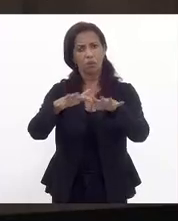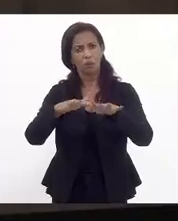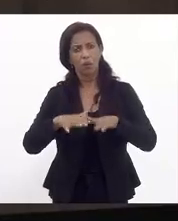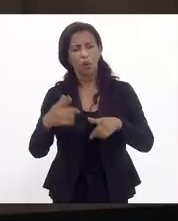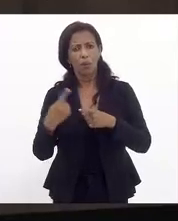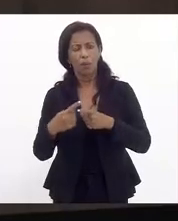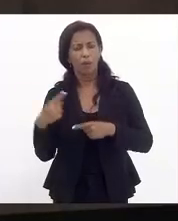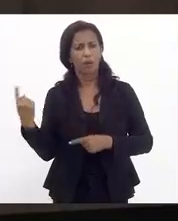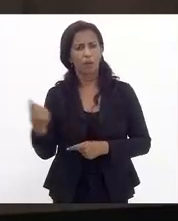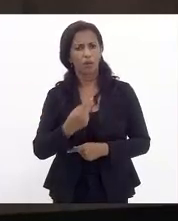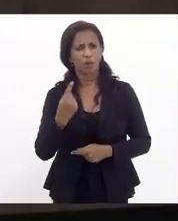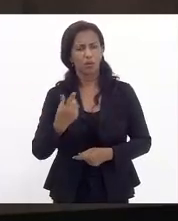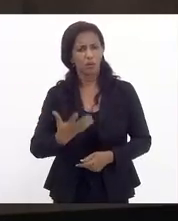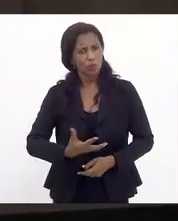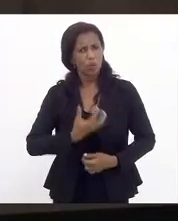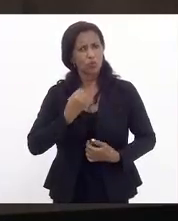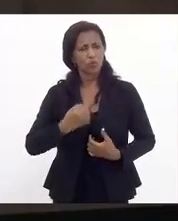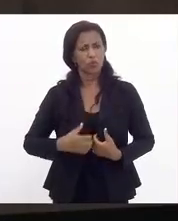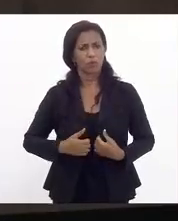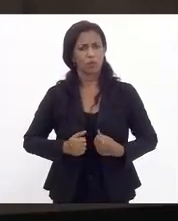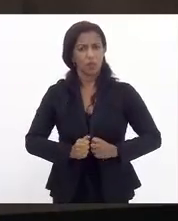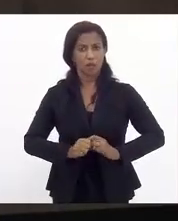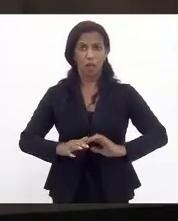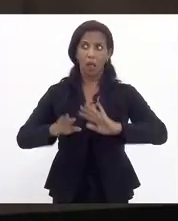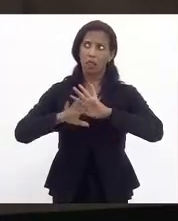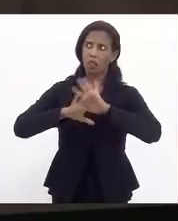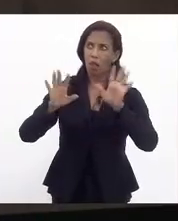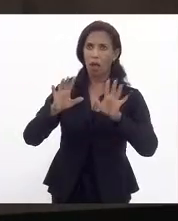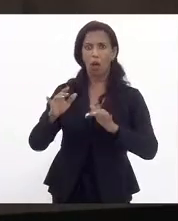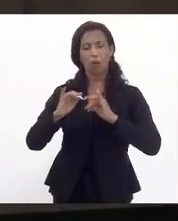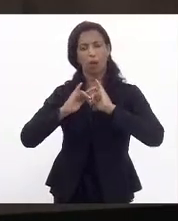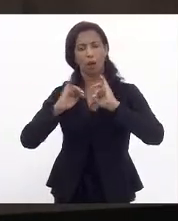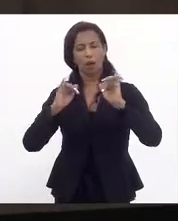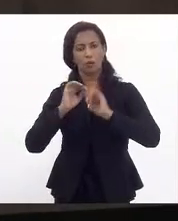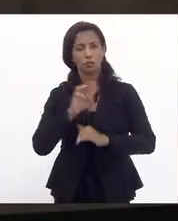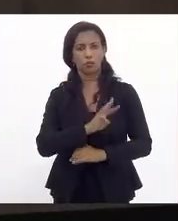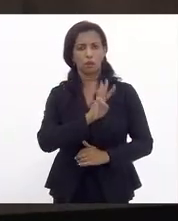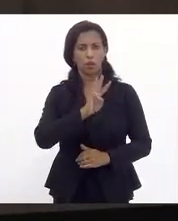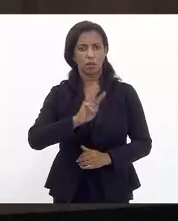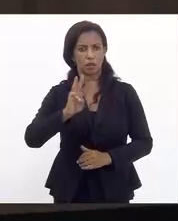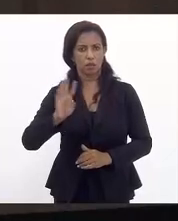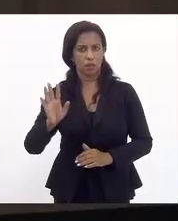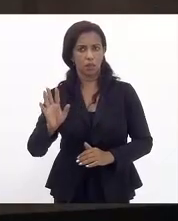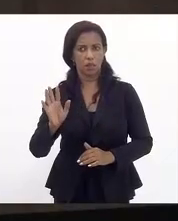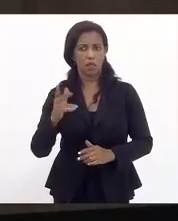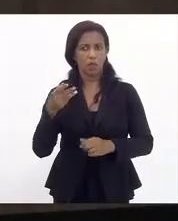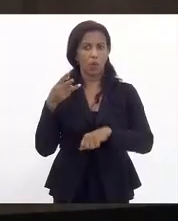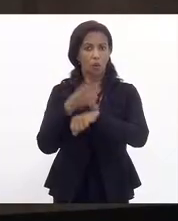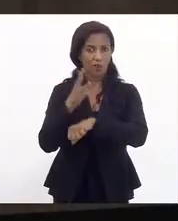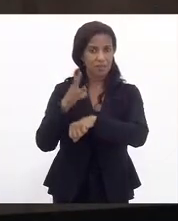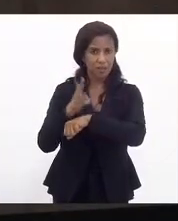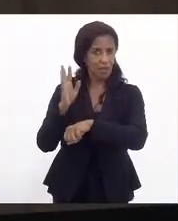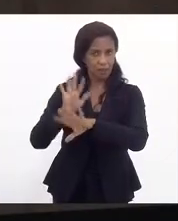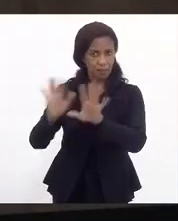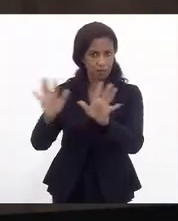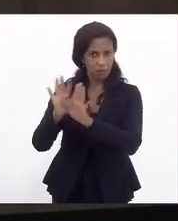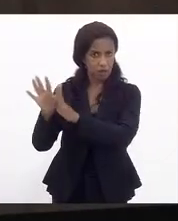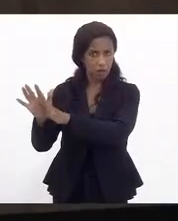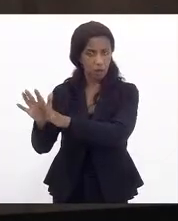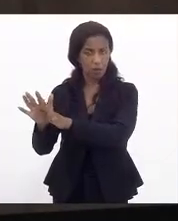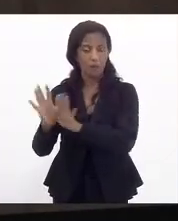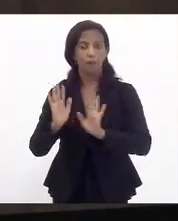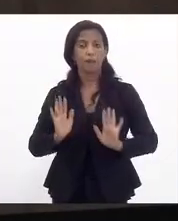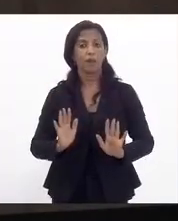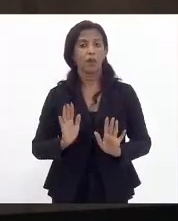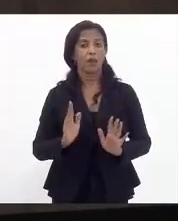aqui porque nós vamos pego totalmente de surpresa e não por conta do blog aí no WhatsApp não posso referes deputados Mas pelo processo ao